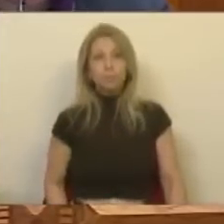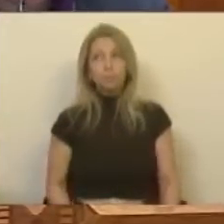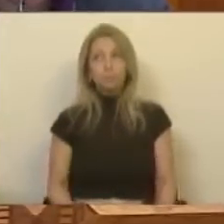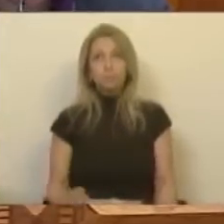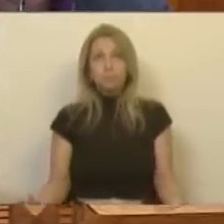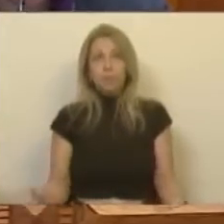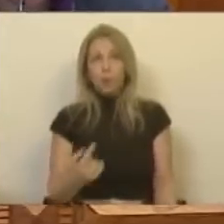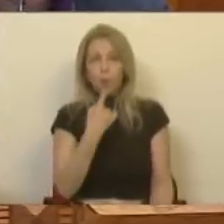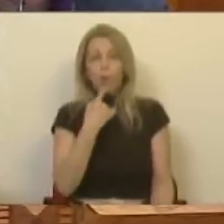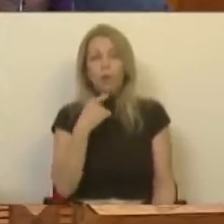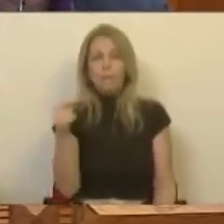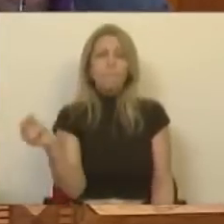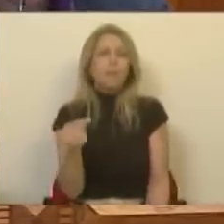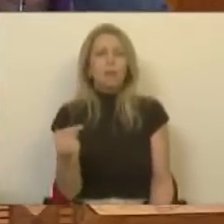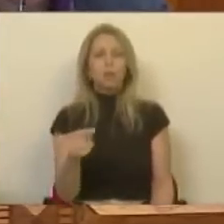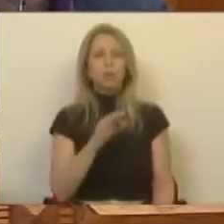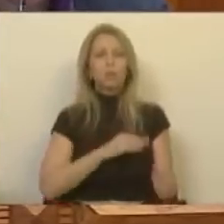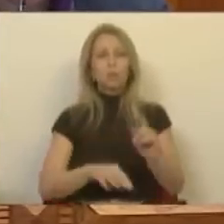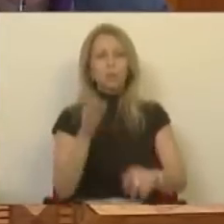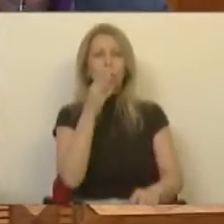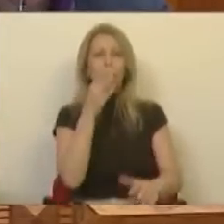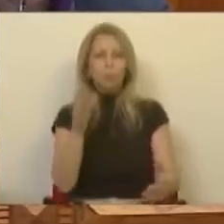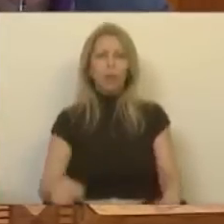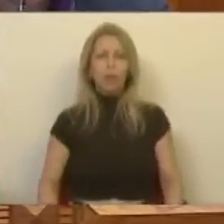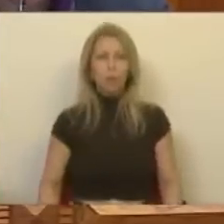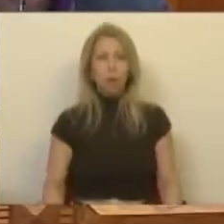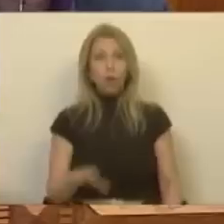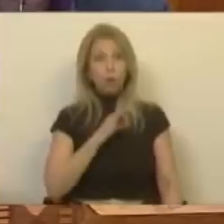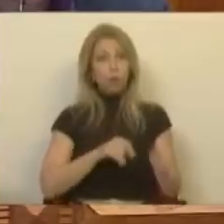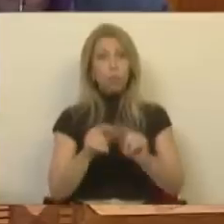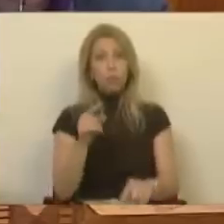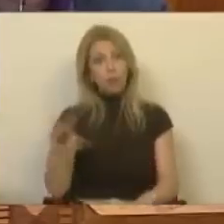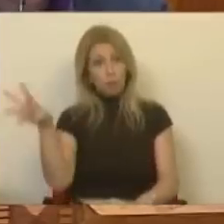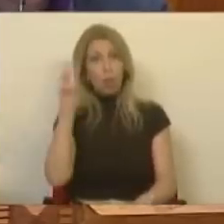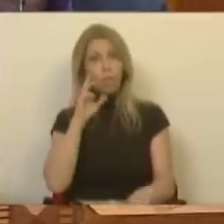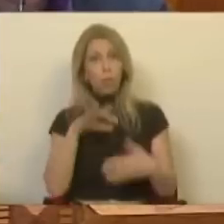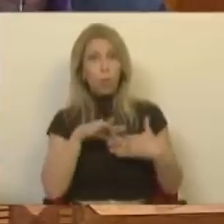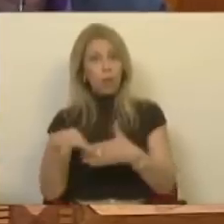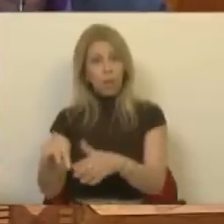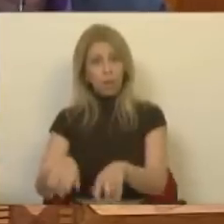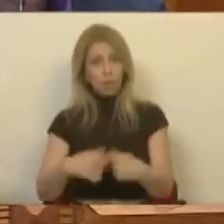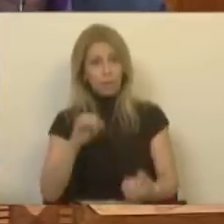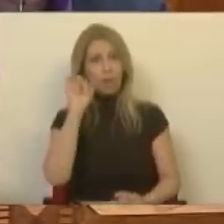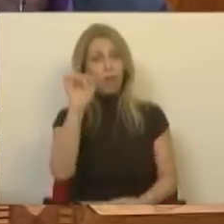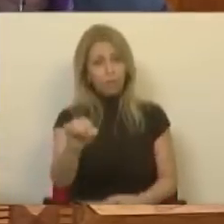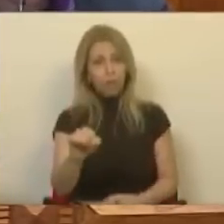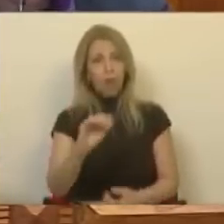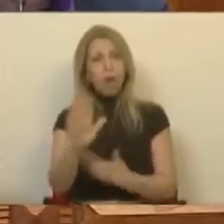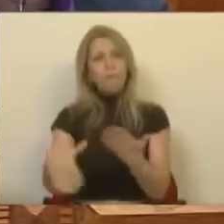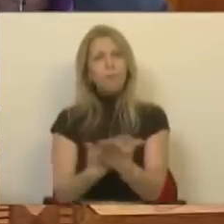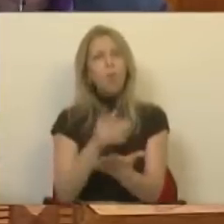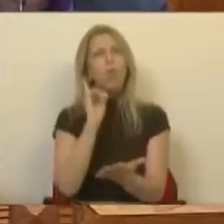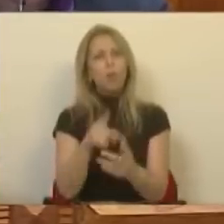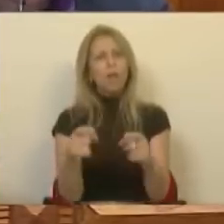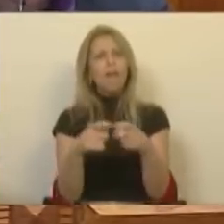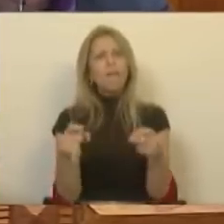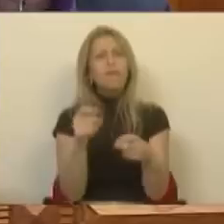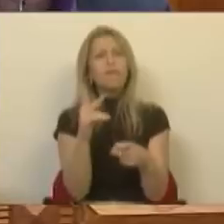menos senhor Deputado o senhor Deputado ouviu o seu Líder partidário foi um vale alimentares